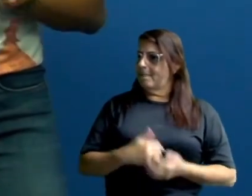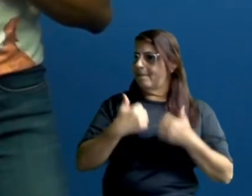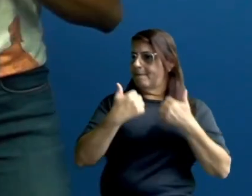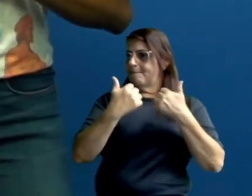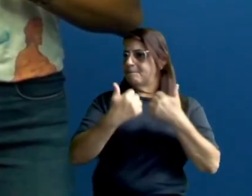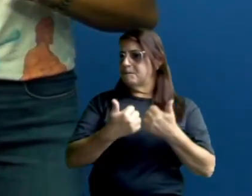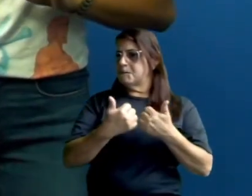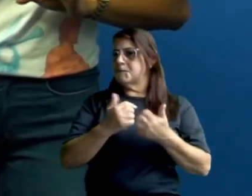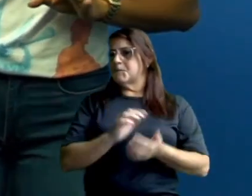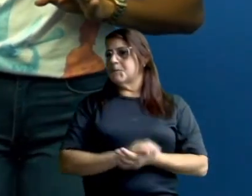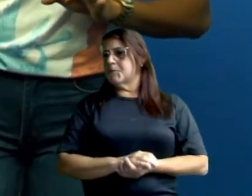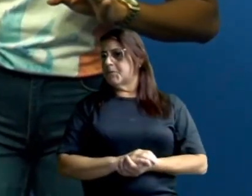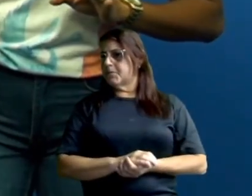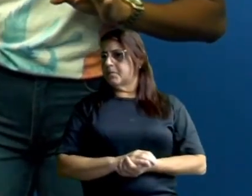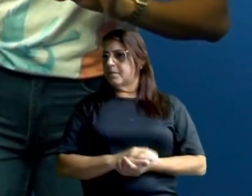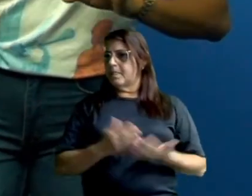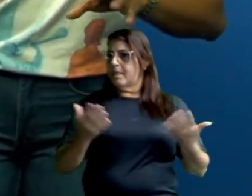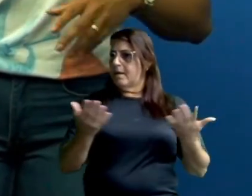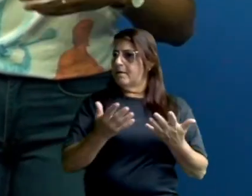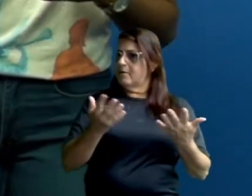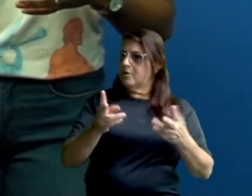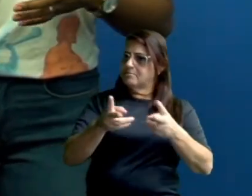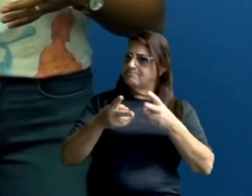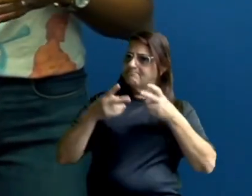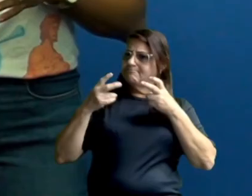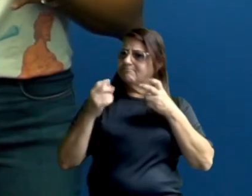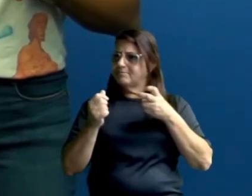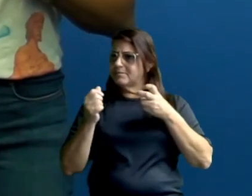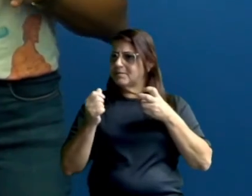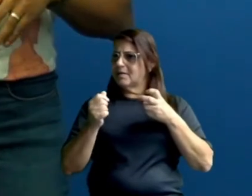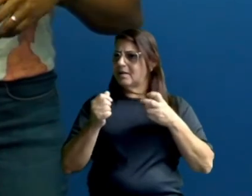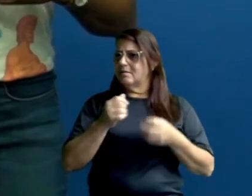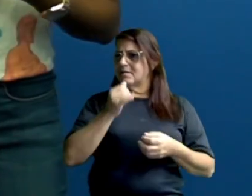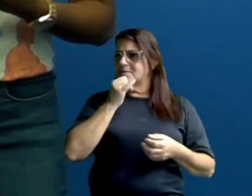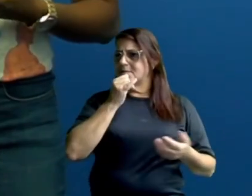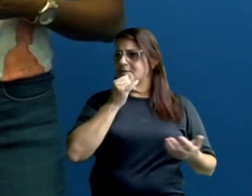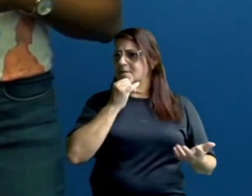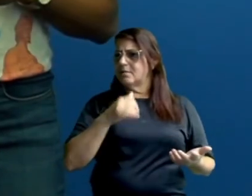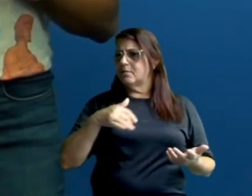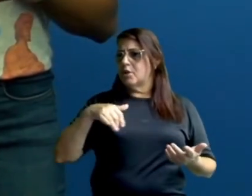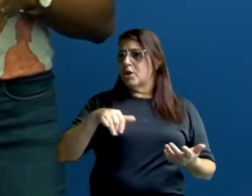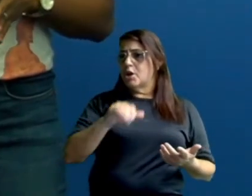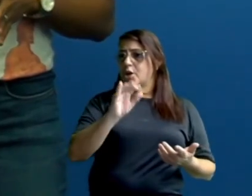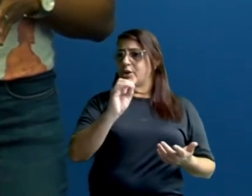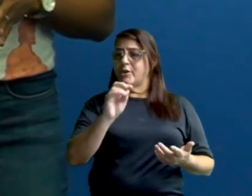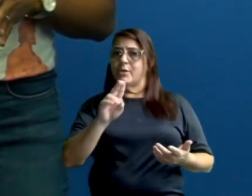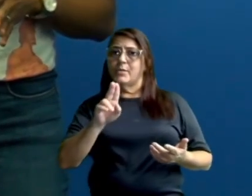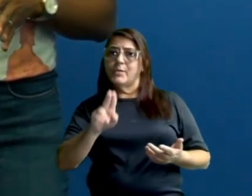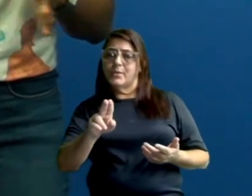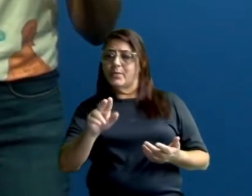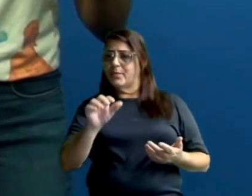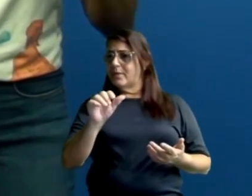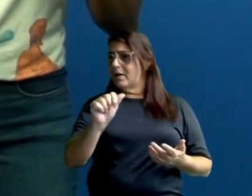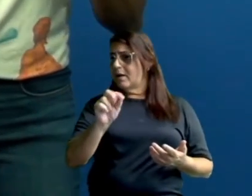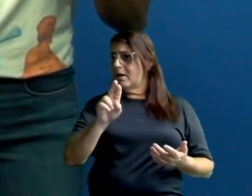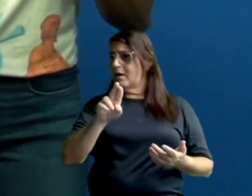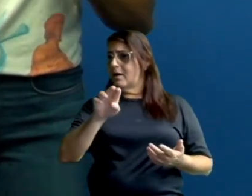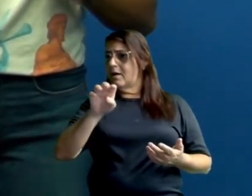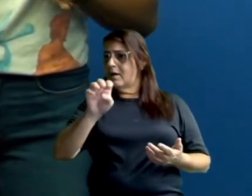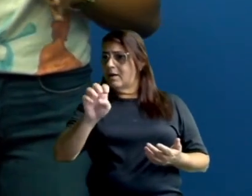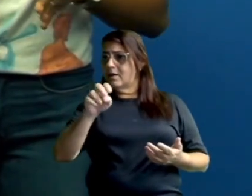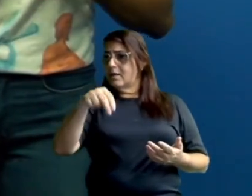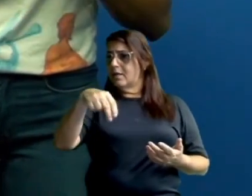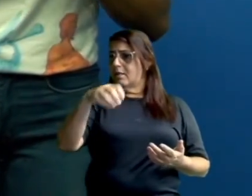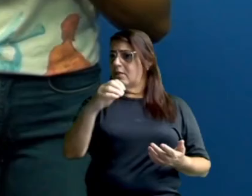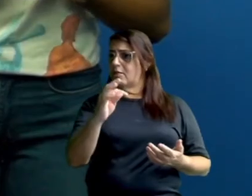Correto? Bom, agora, dentro da forma negativa nós temos mais exemplos. Eu trouxe para vocês mais.